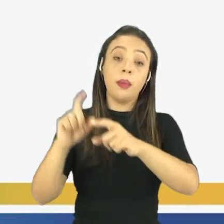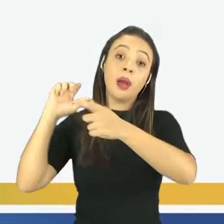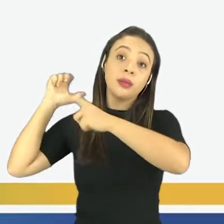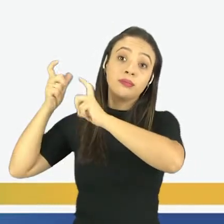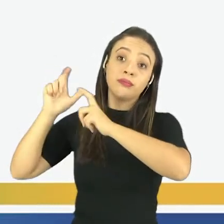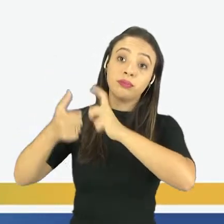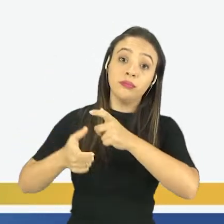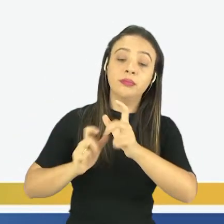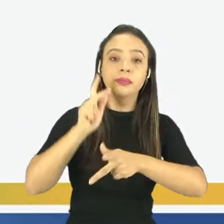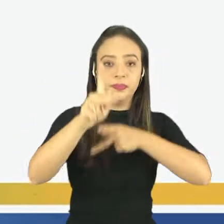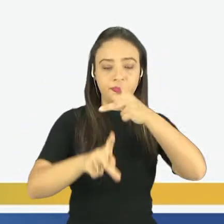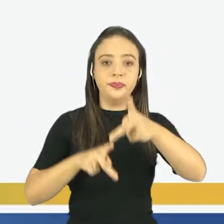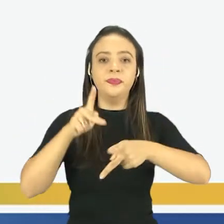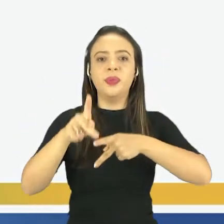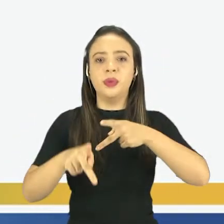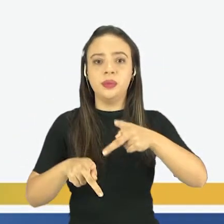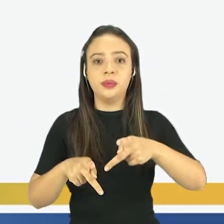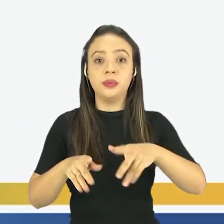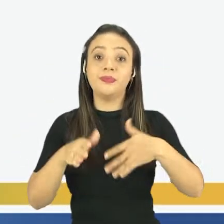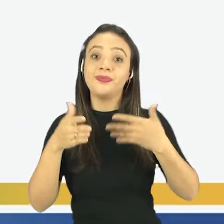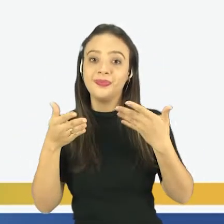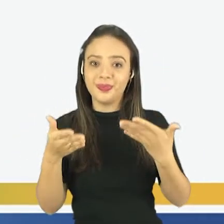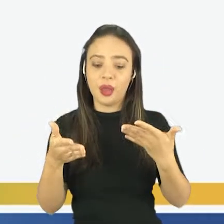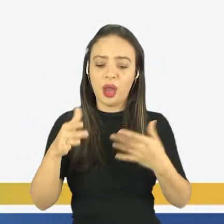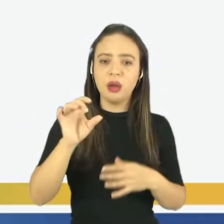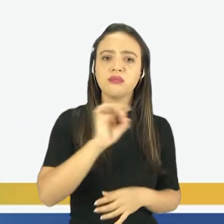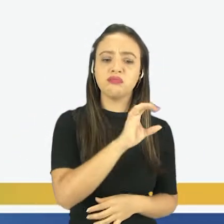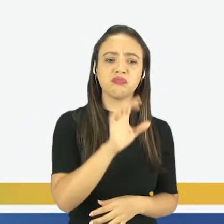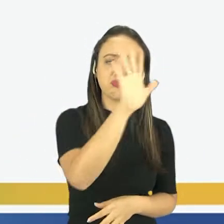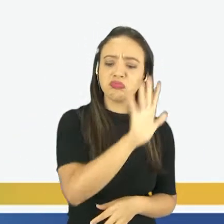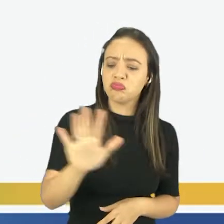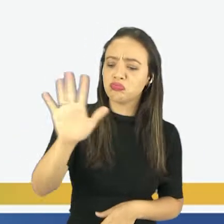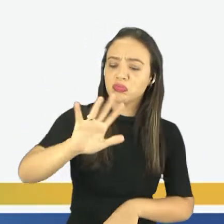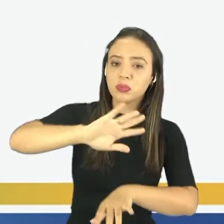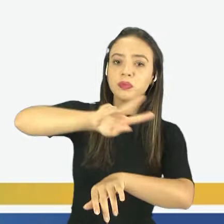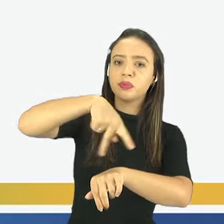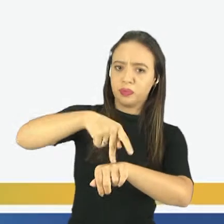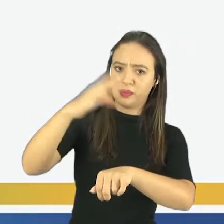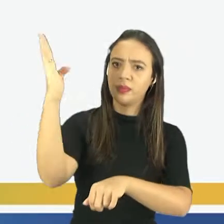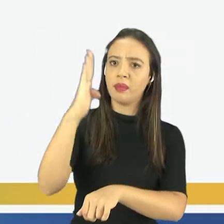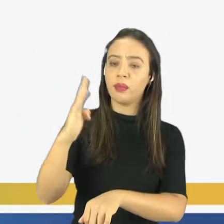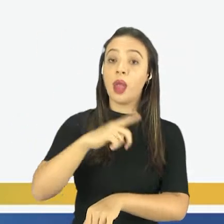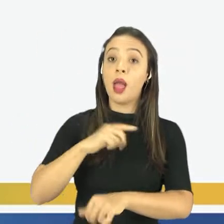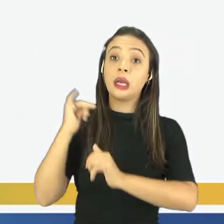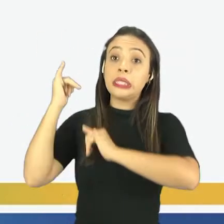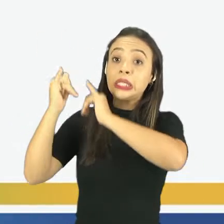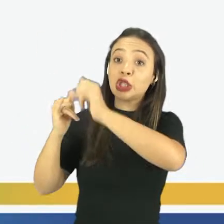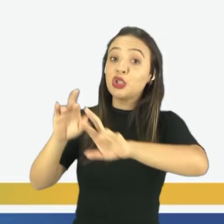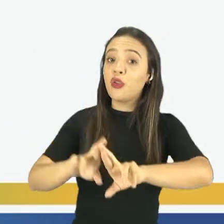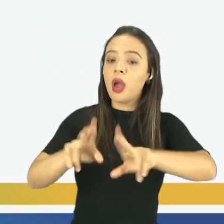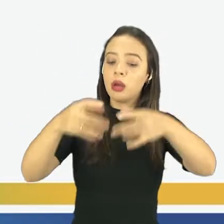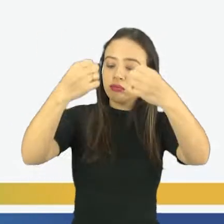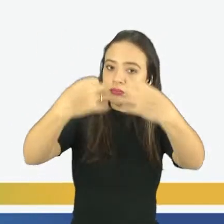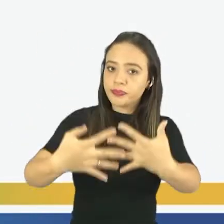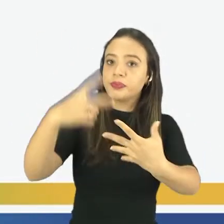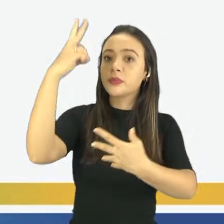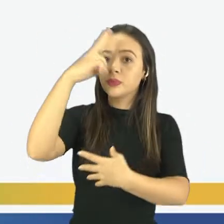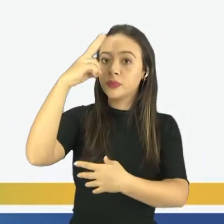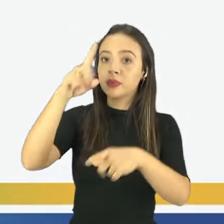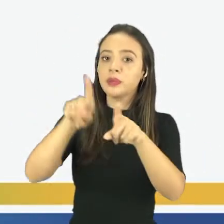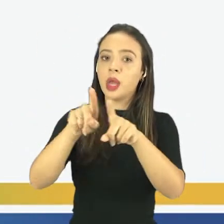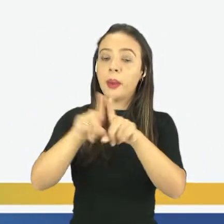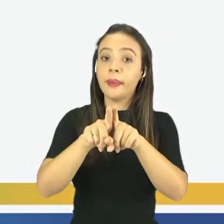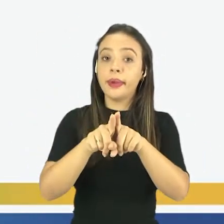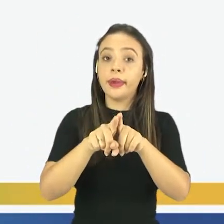popular. Com isso, cada região do Brasil possui lendas diferentes que contam sobre a história e